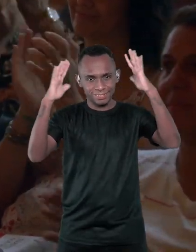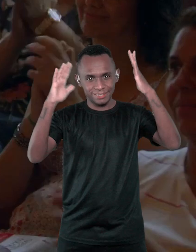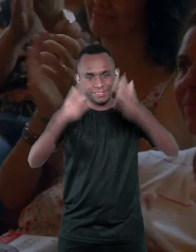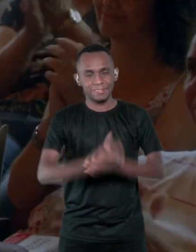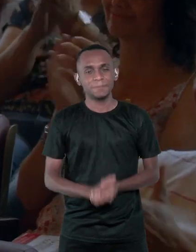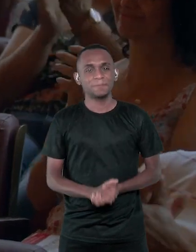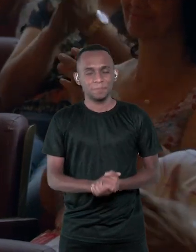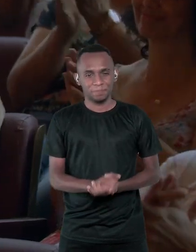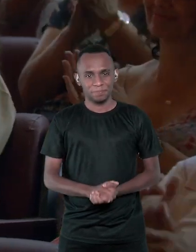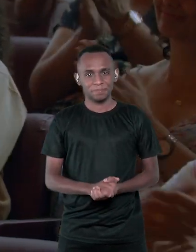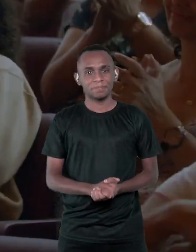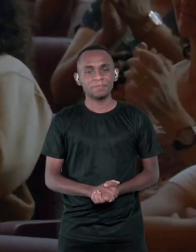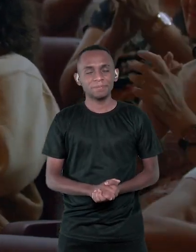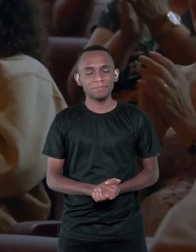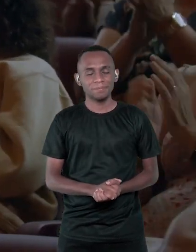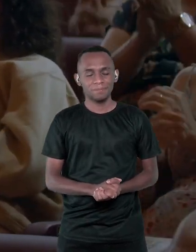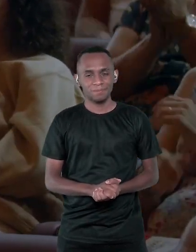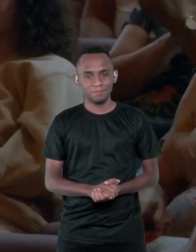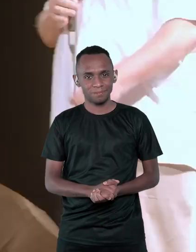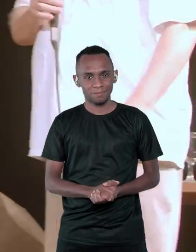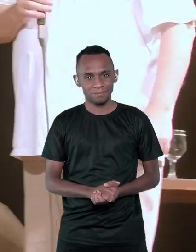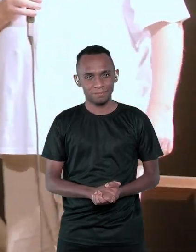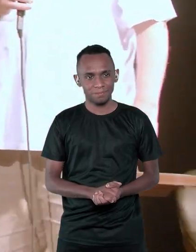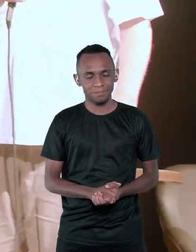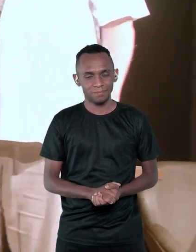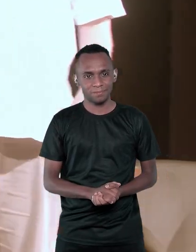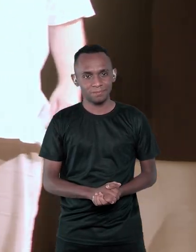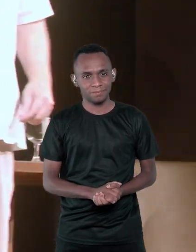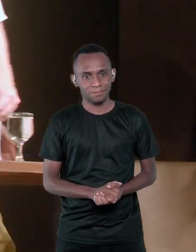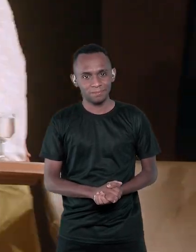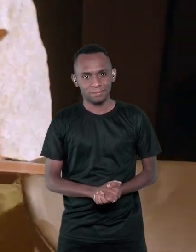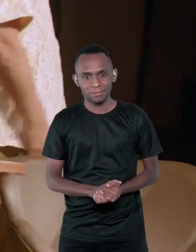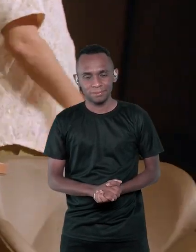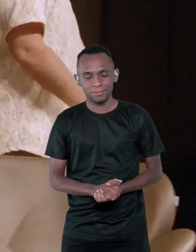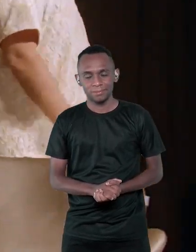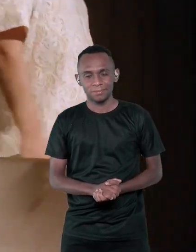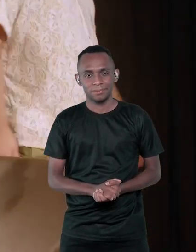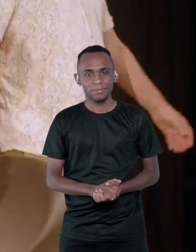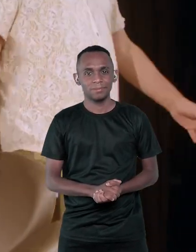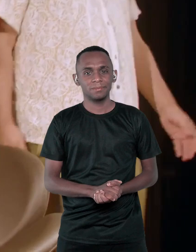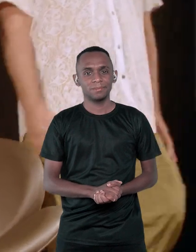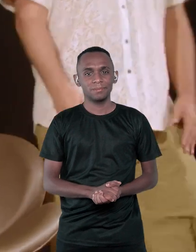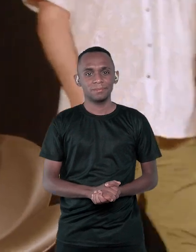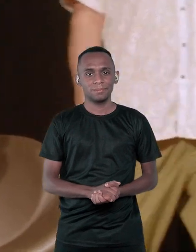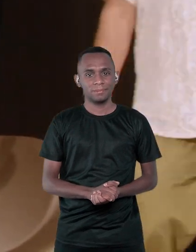Na plateia, diversos espectadores aplaudem a entrada dos convidados.